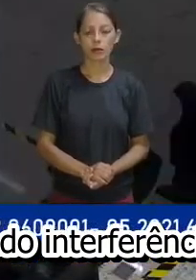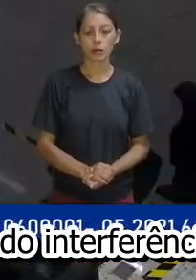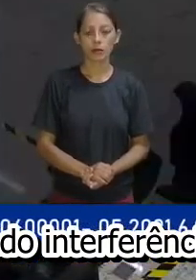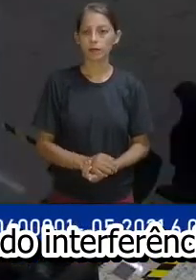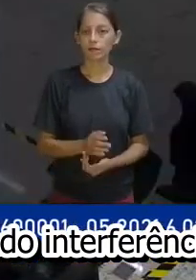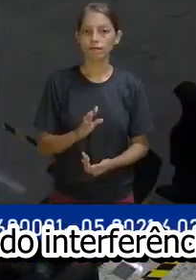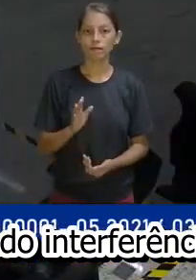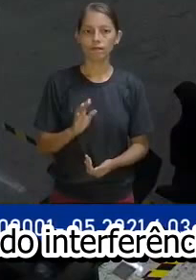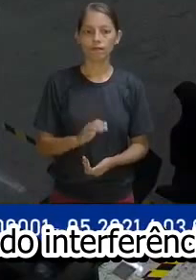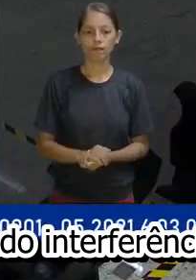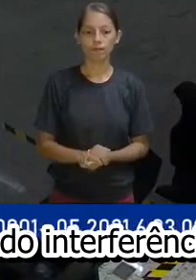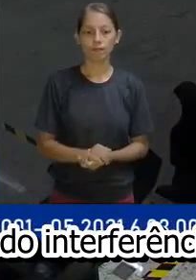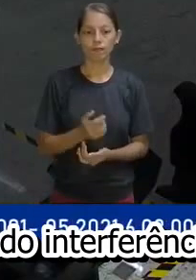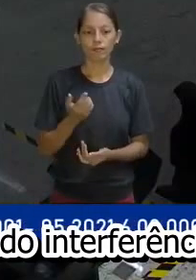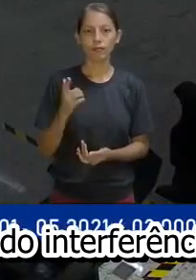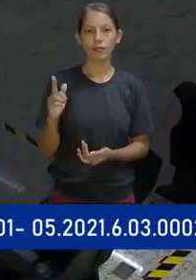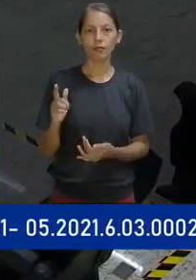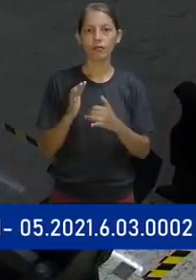dando interferência.